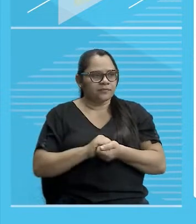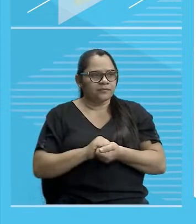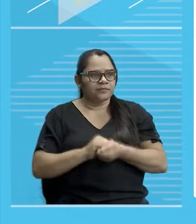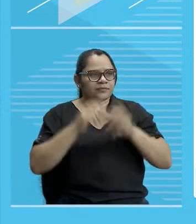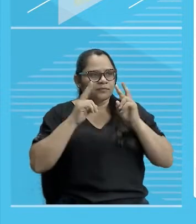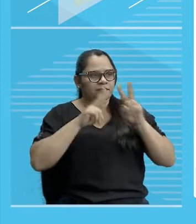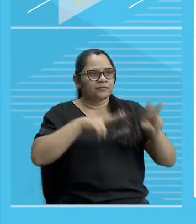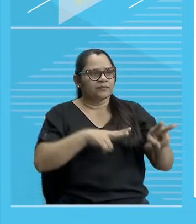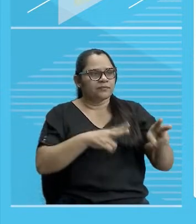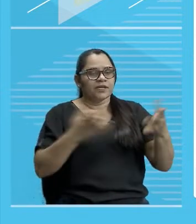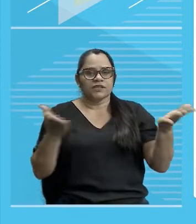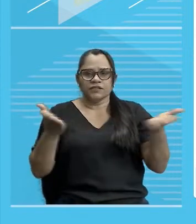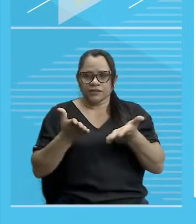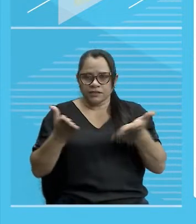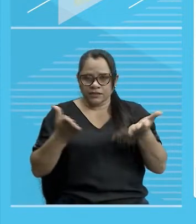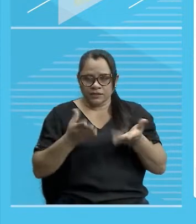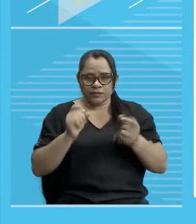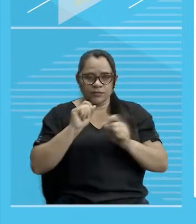estamos